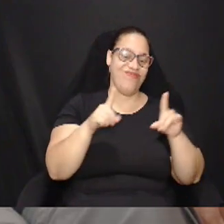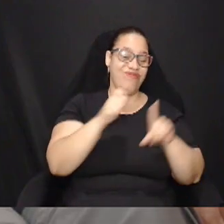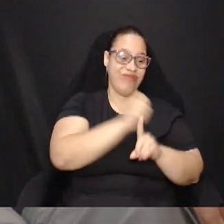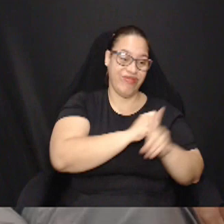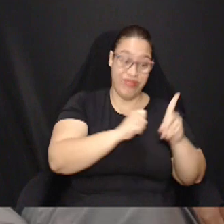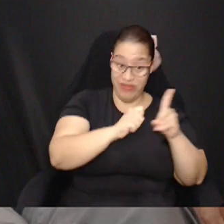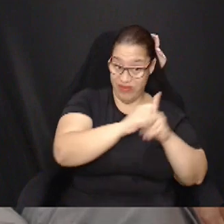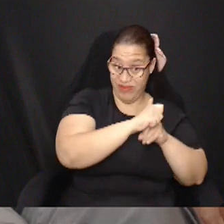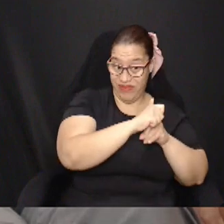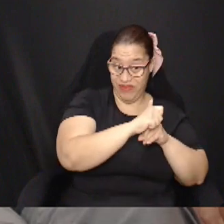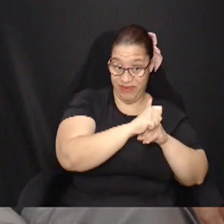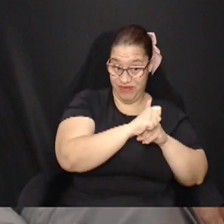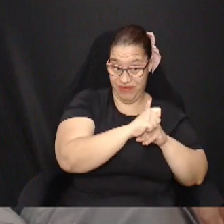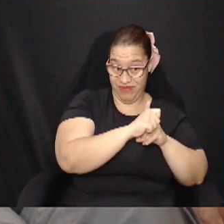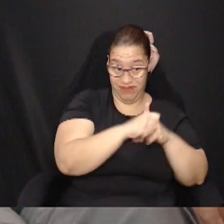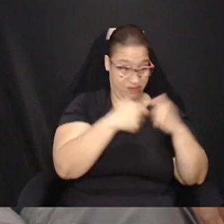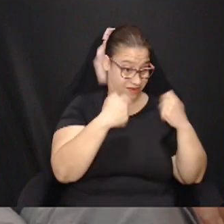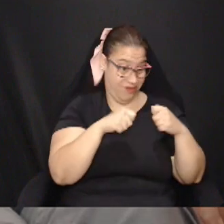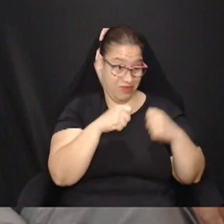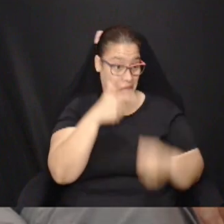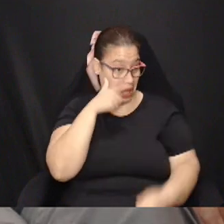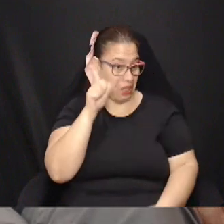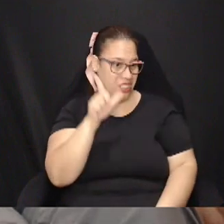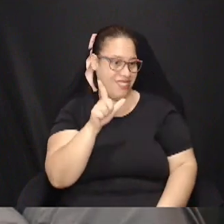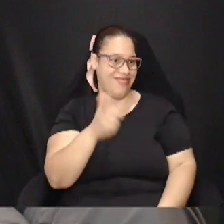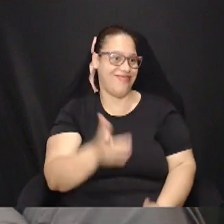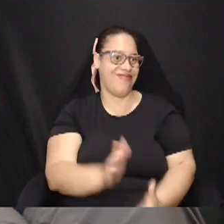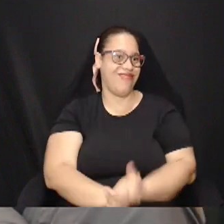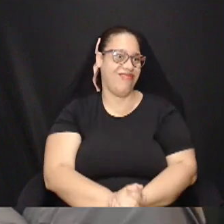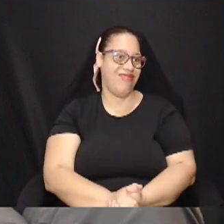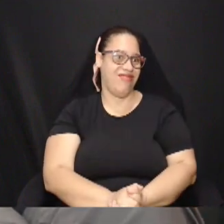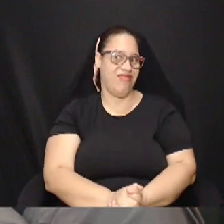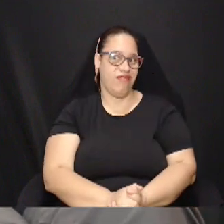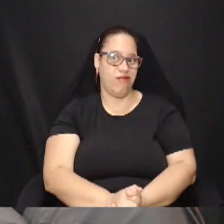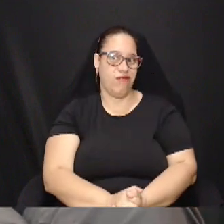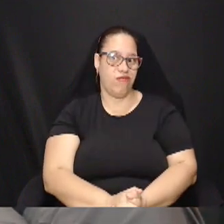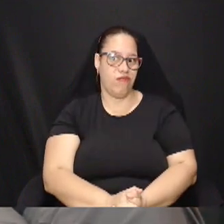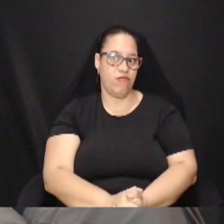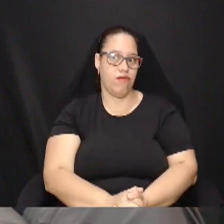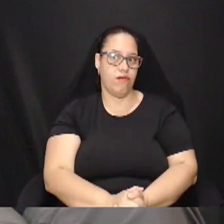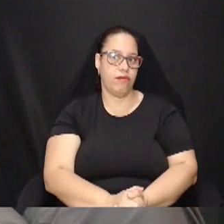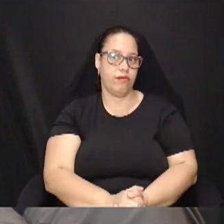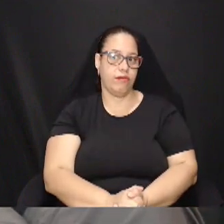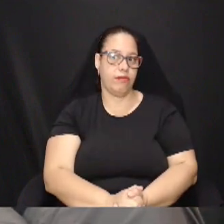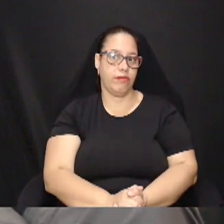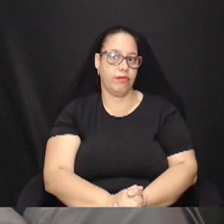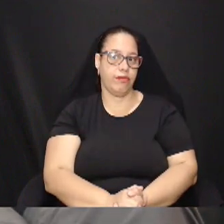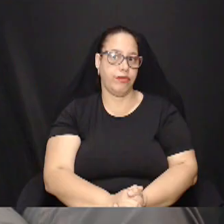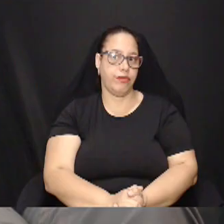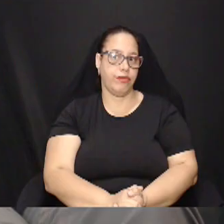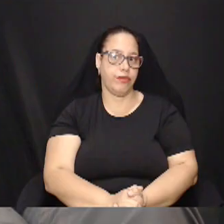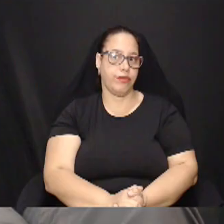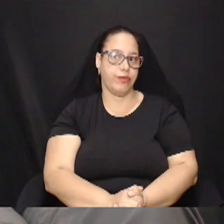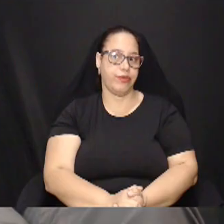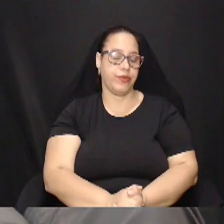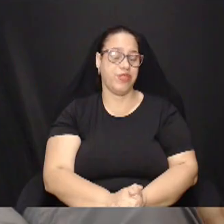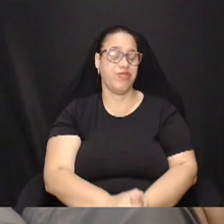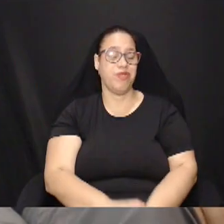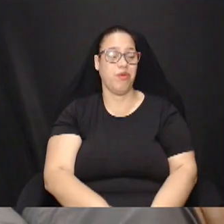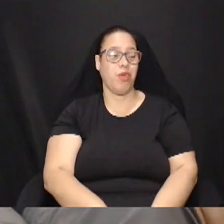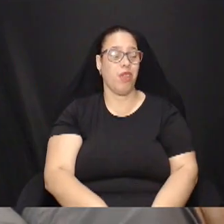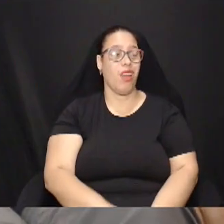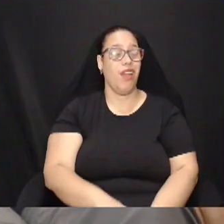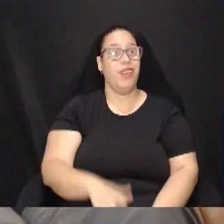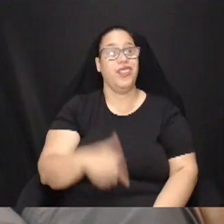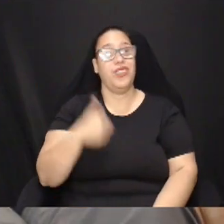ela precisa dar conta do recado, né? Então, e eu acho que a gente ainda está muito